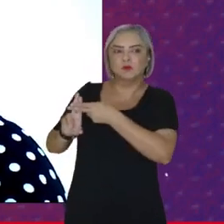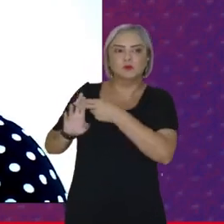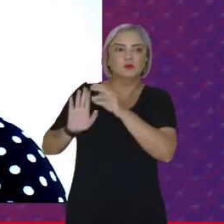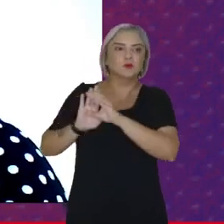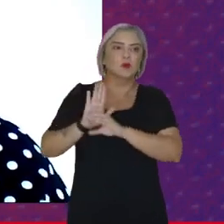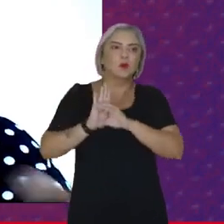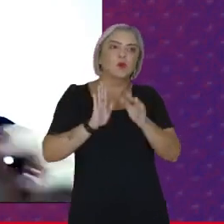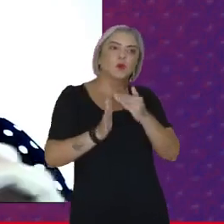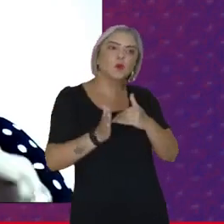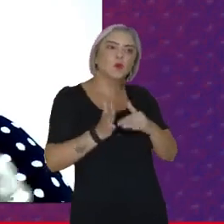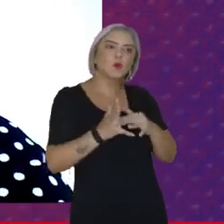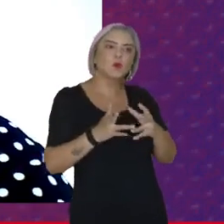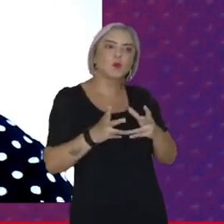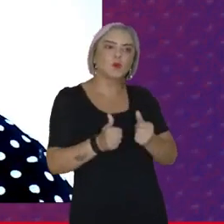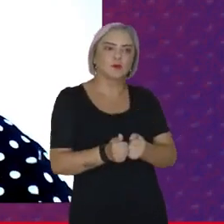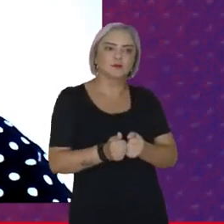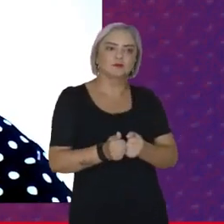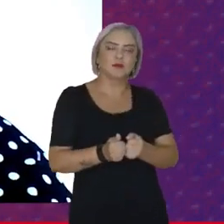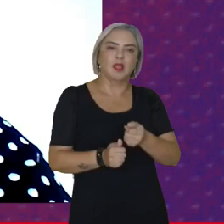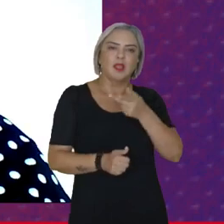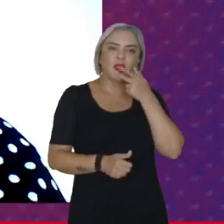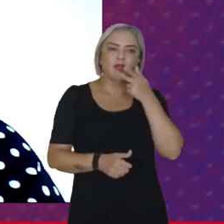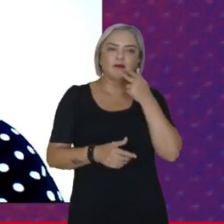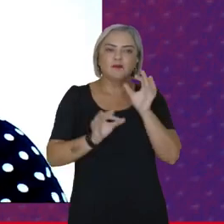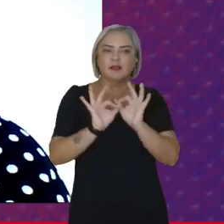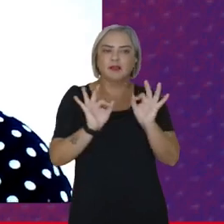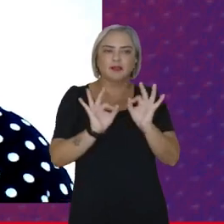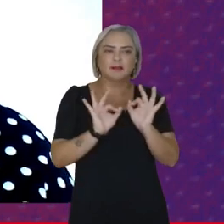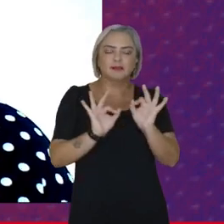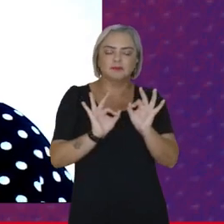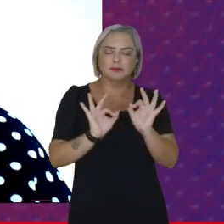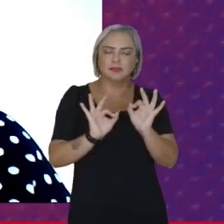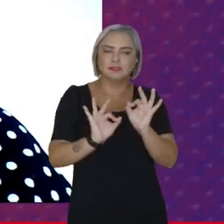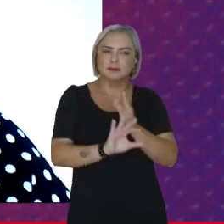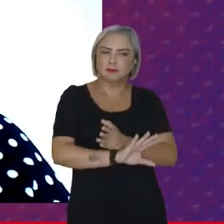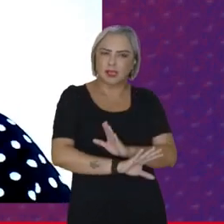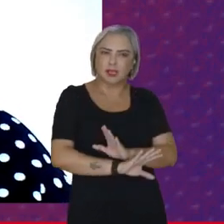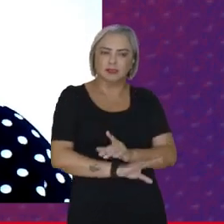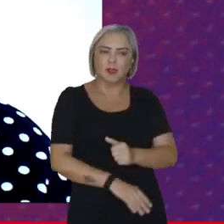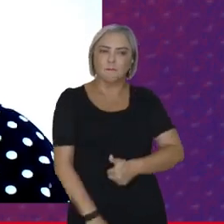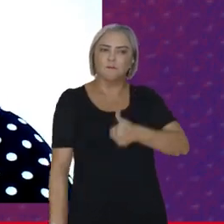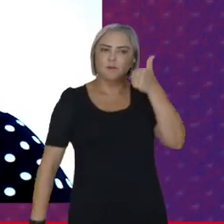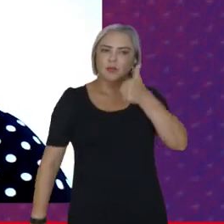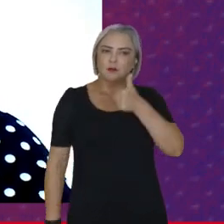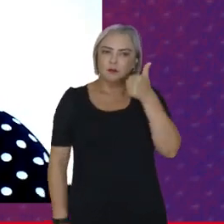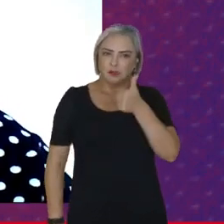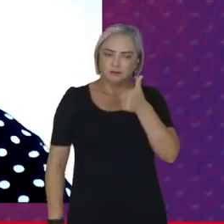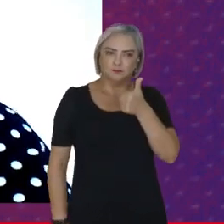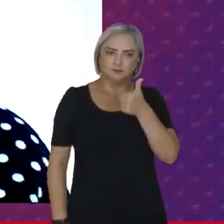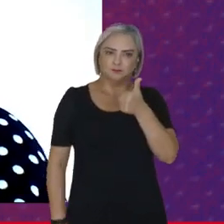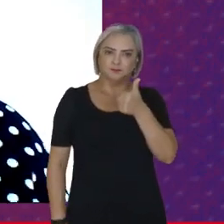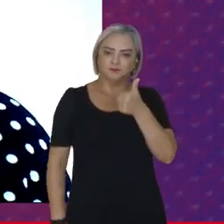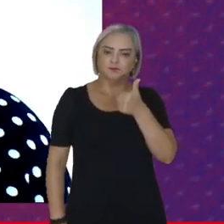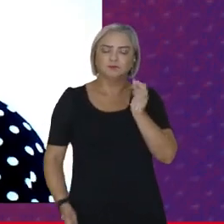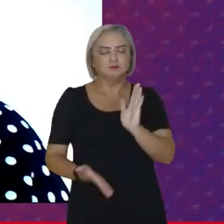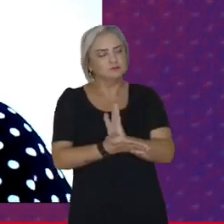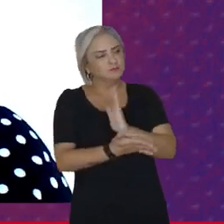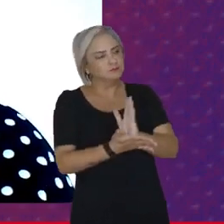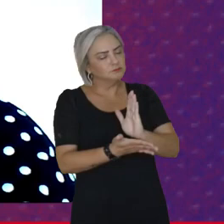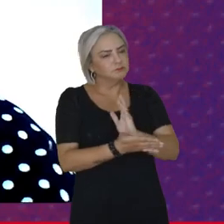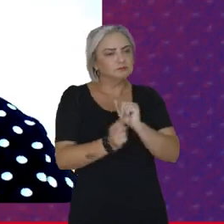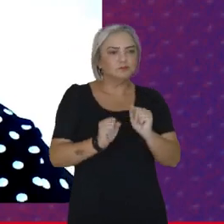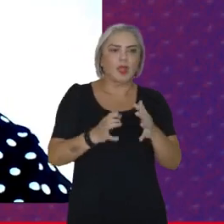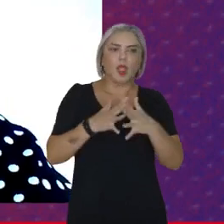do integral, e falar de uma forma bem prática. Bom, primeiro que muitas vezes a gente